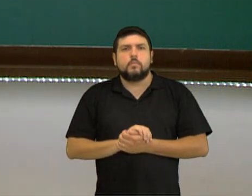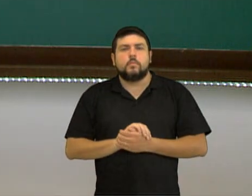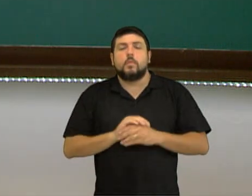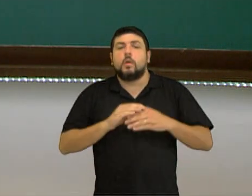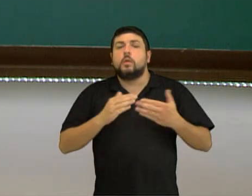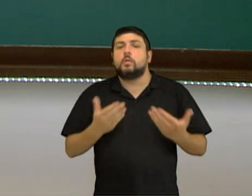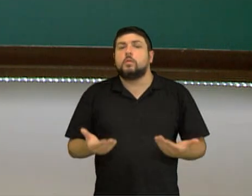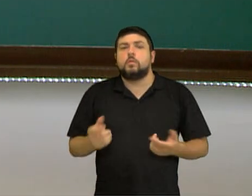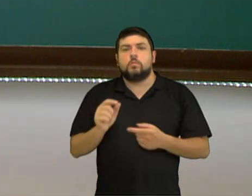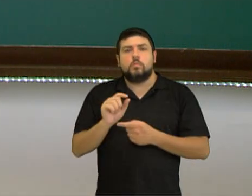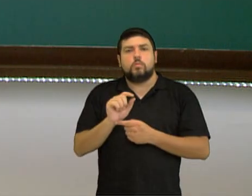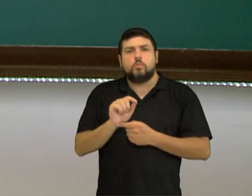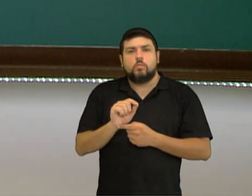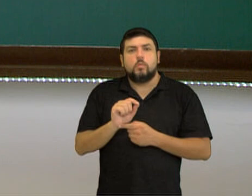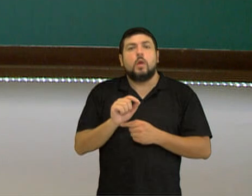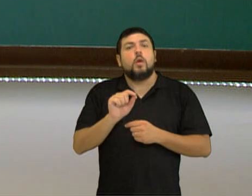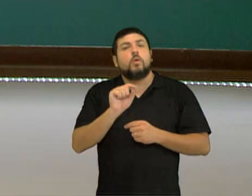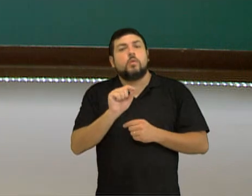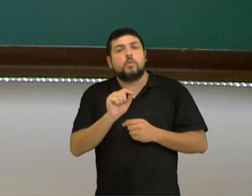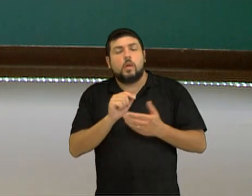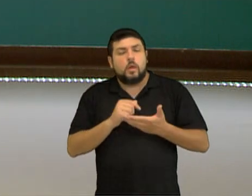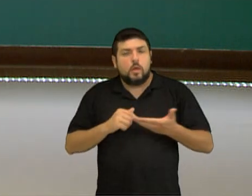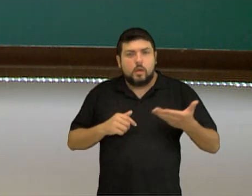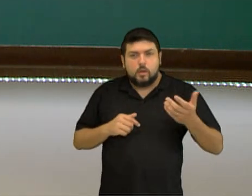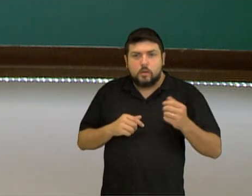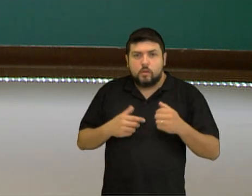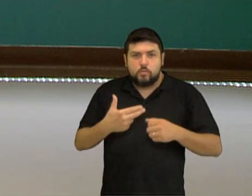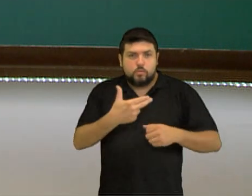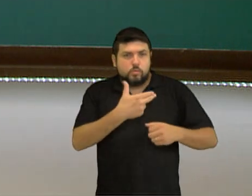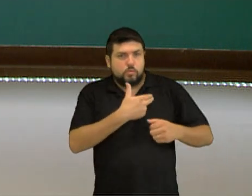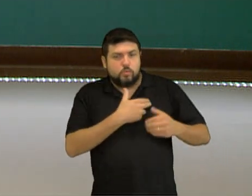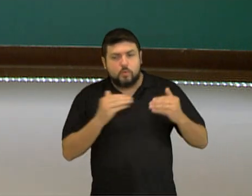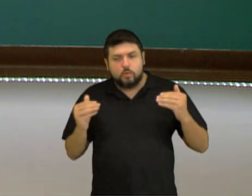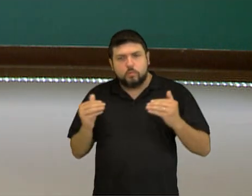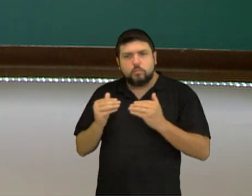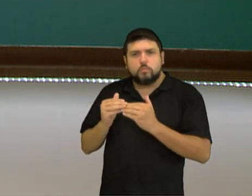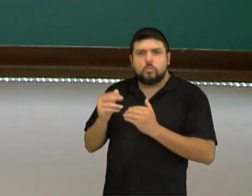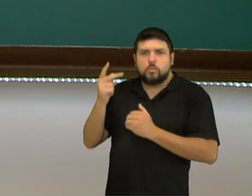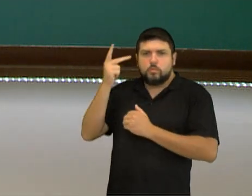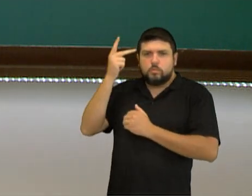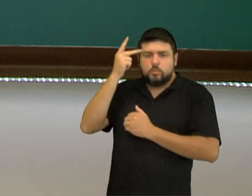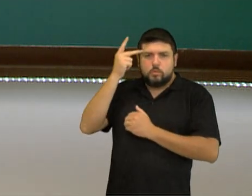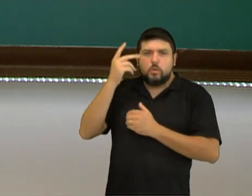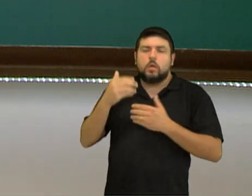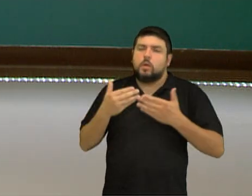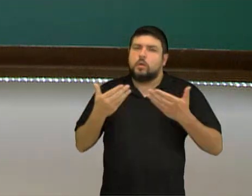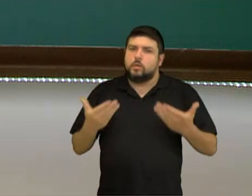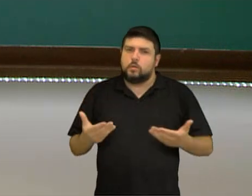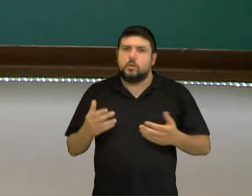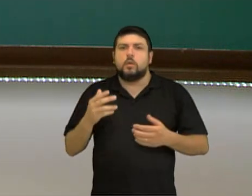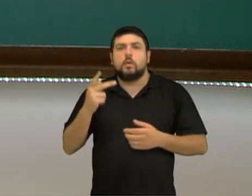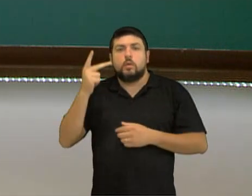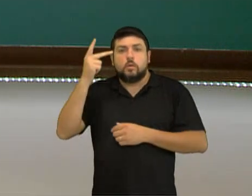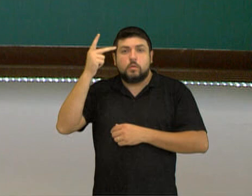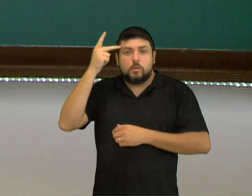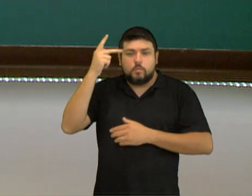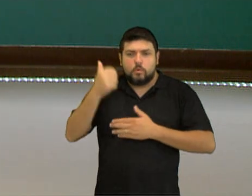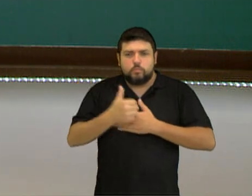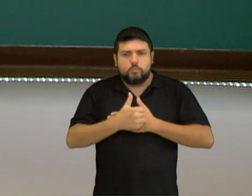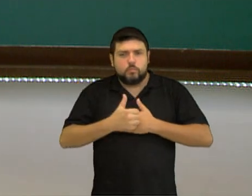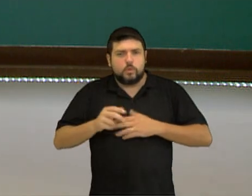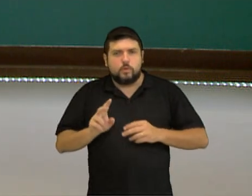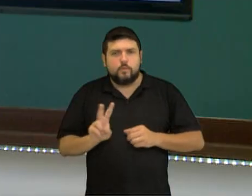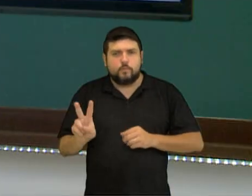atendendo ao pedido dos paulistas, por isso essa consideração de São Paulo.